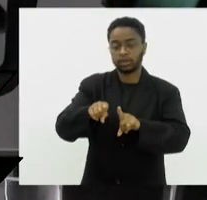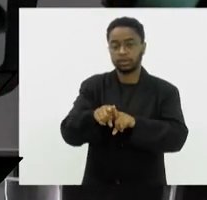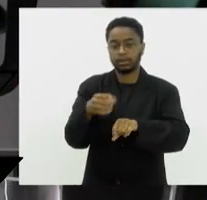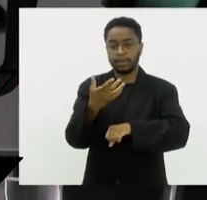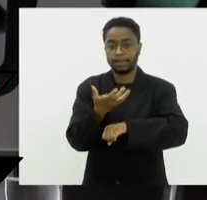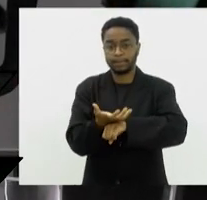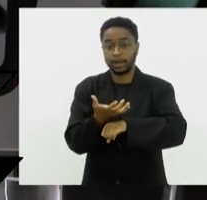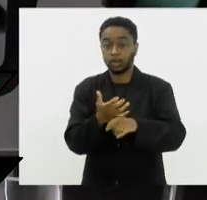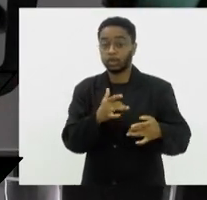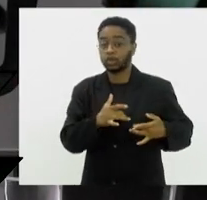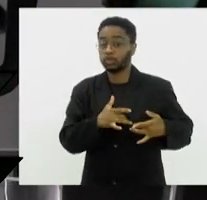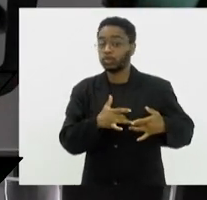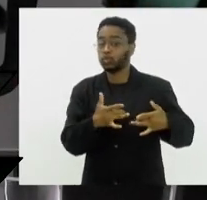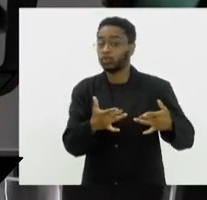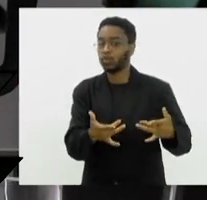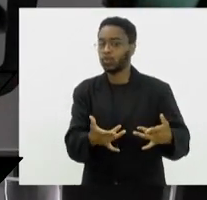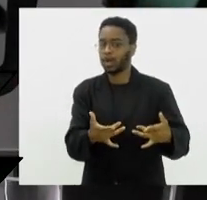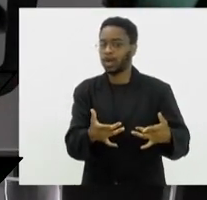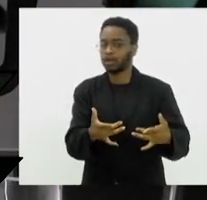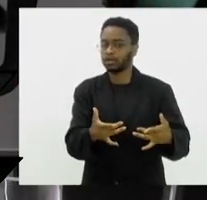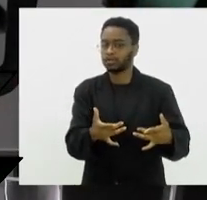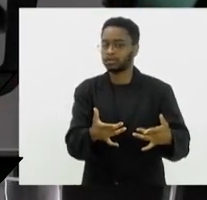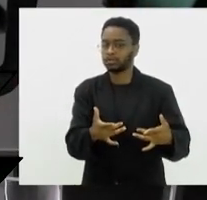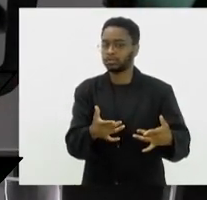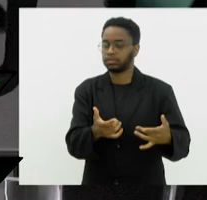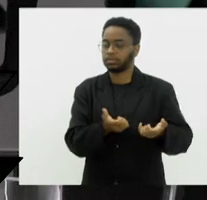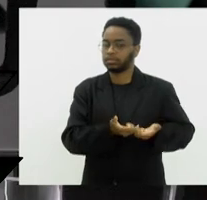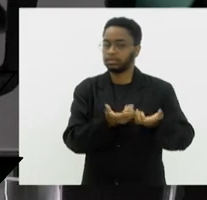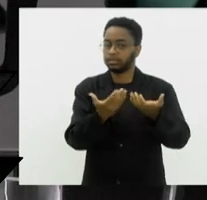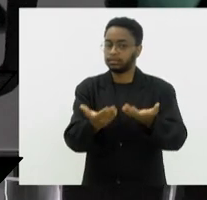são doados à municipalidade.